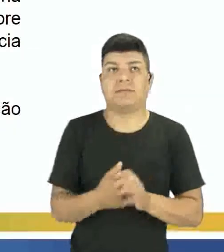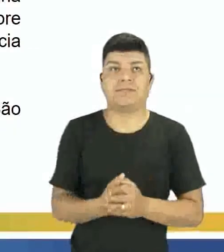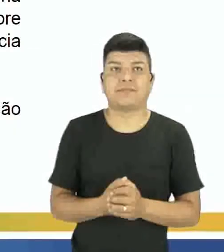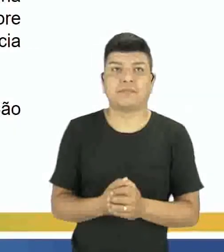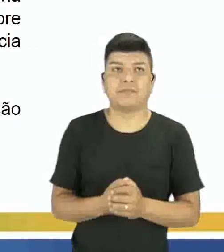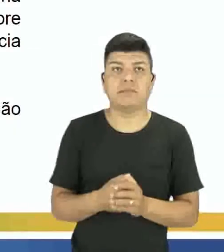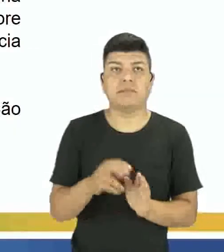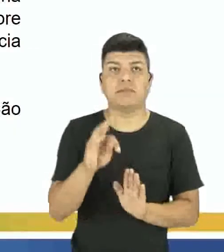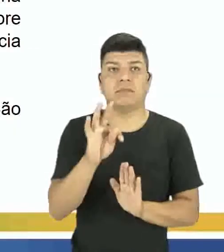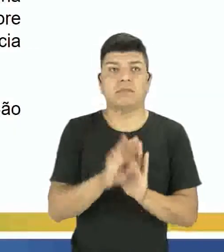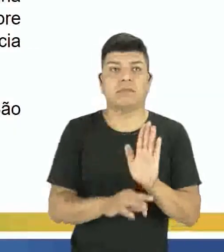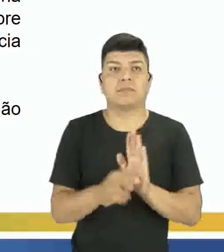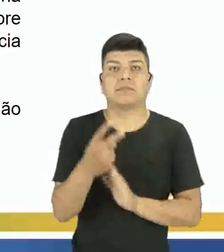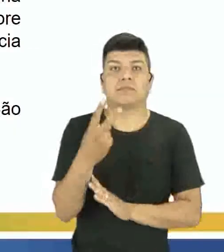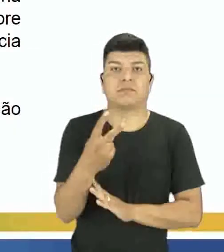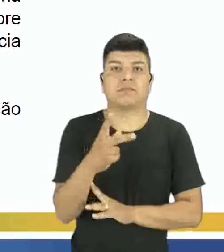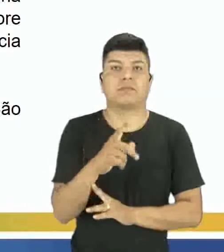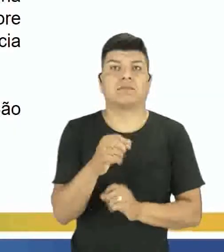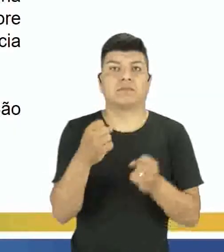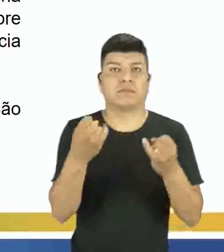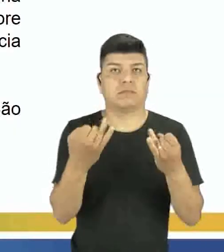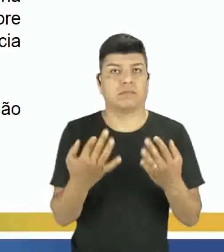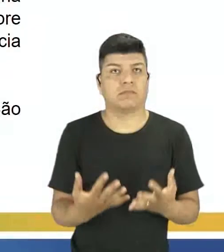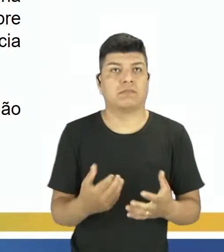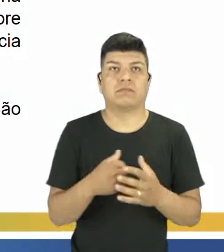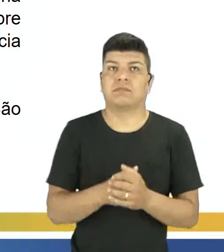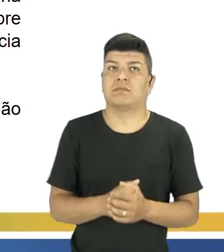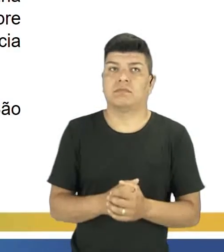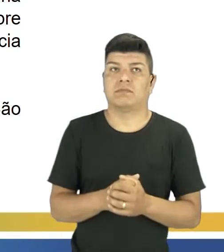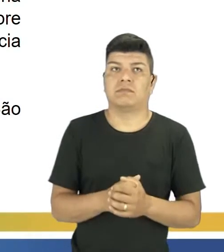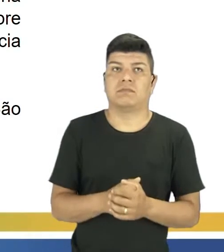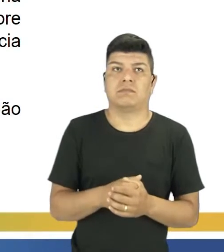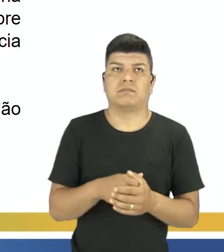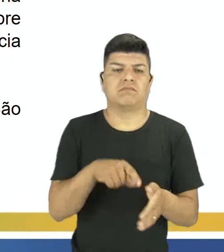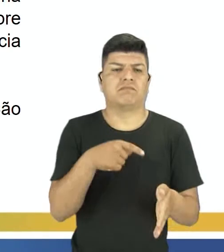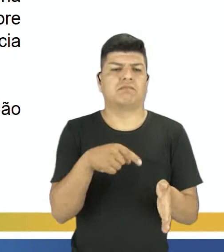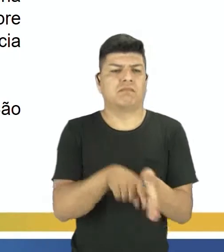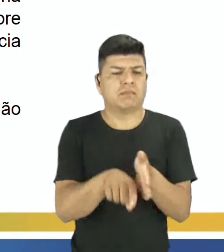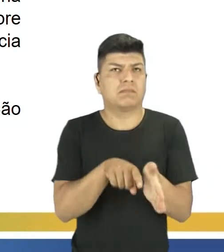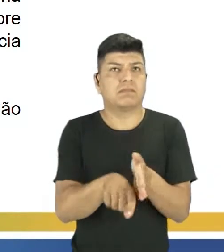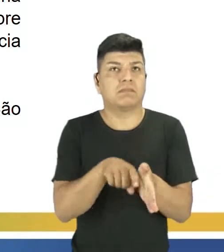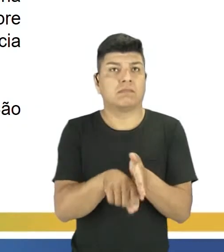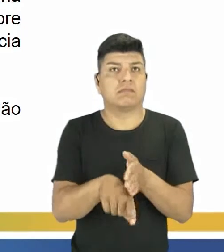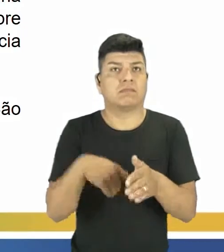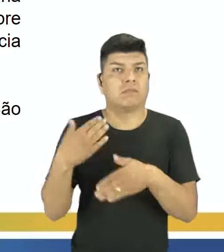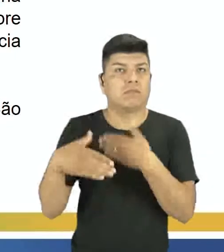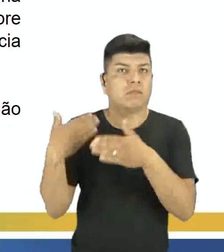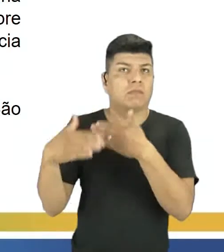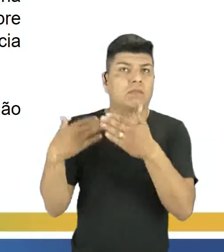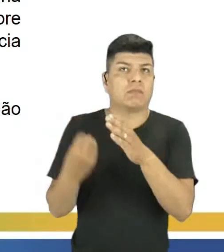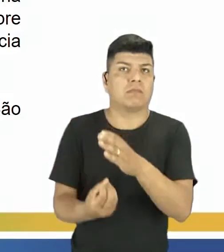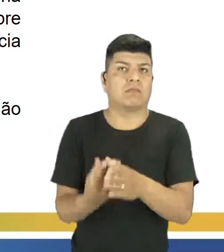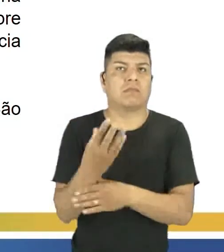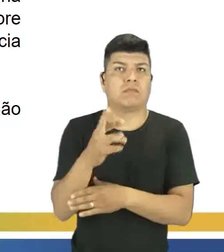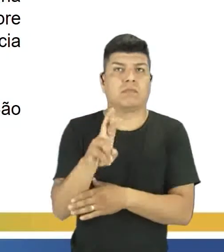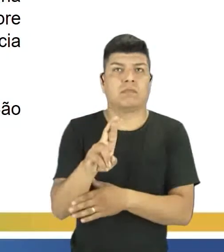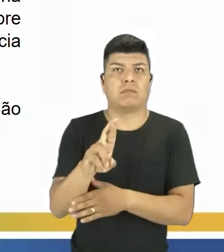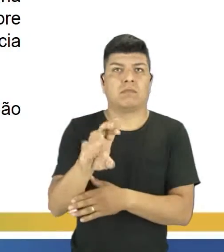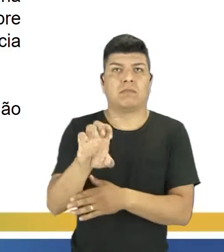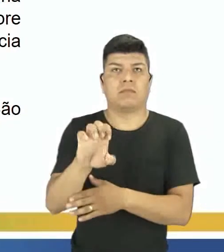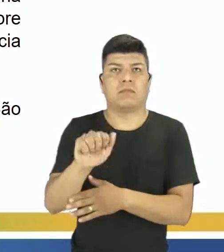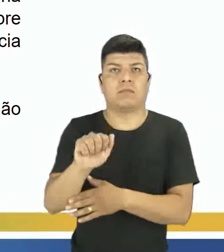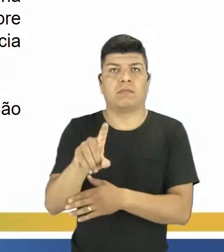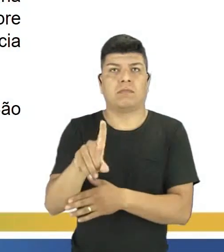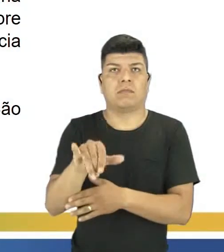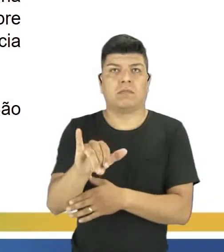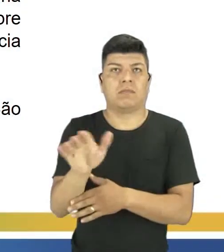gente. No texto 2, diz assim, acompanha comigo. Ao ser questionado sobre o seu processo de criação de